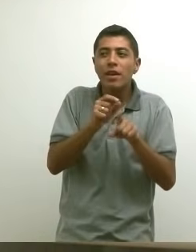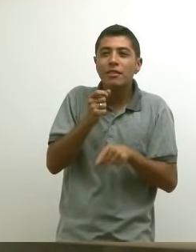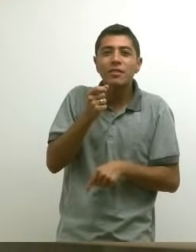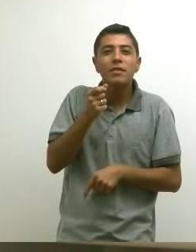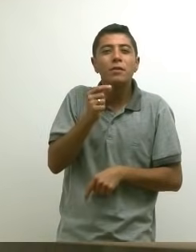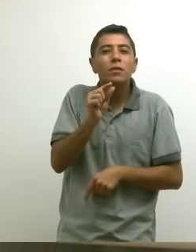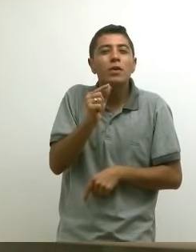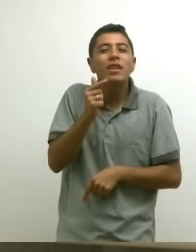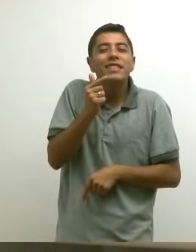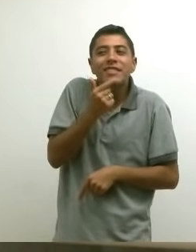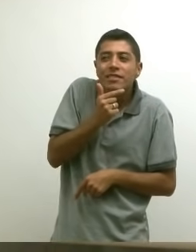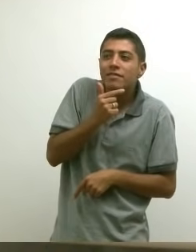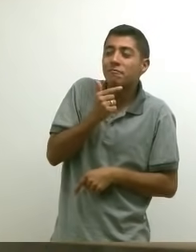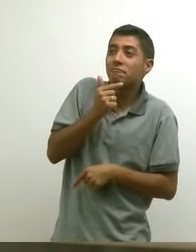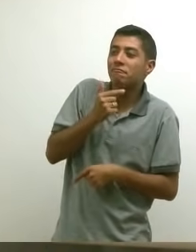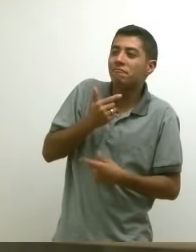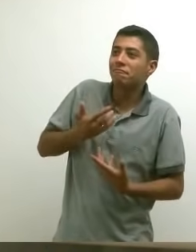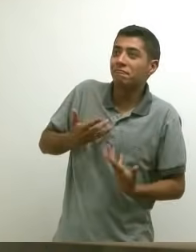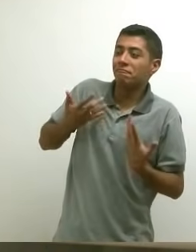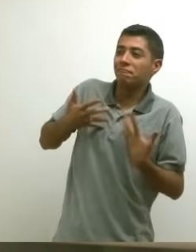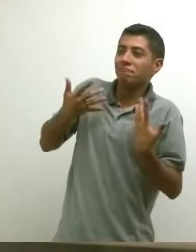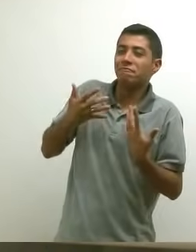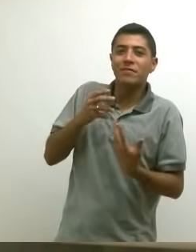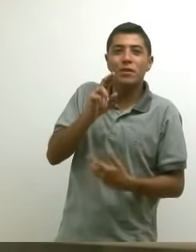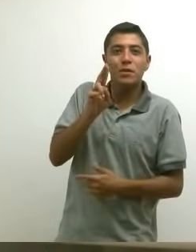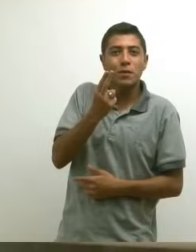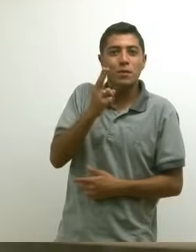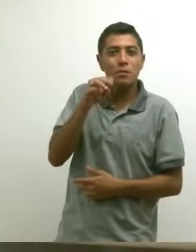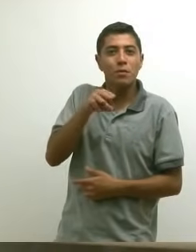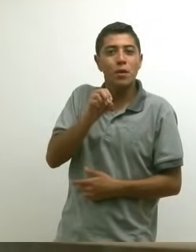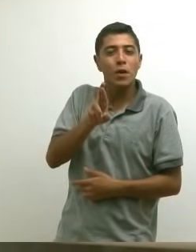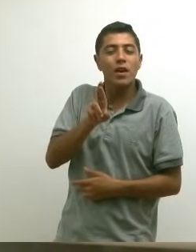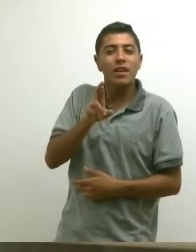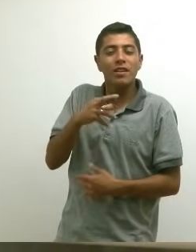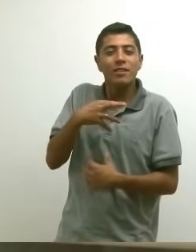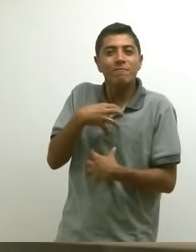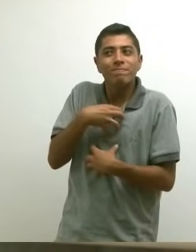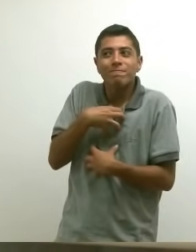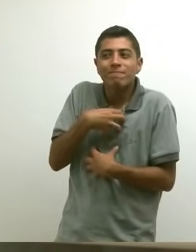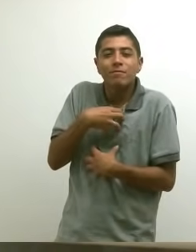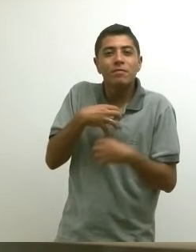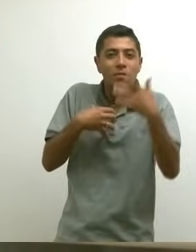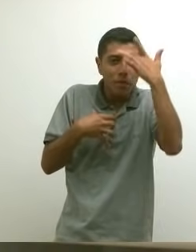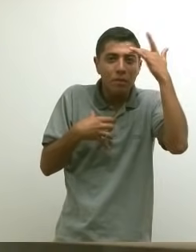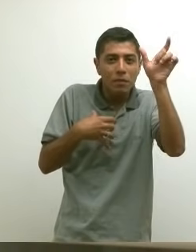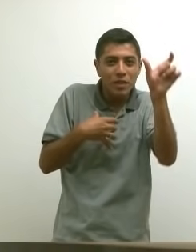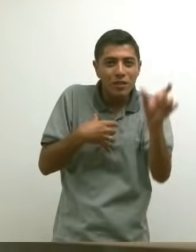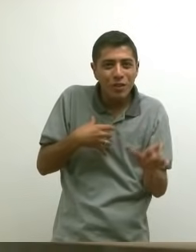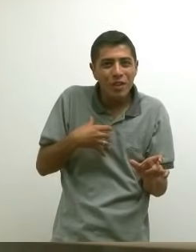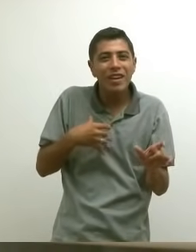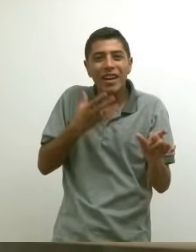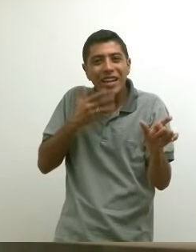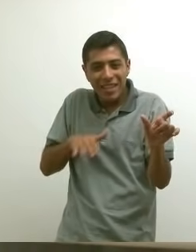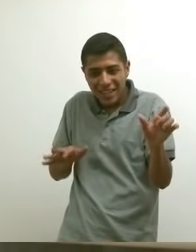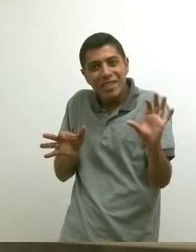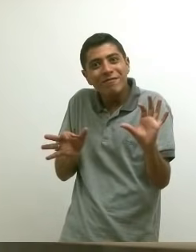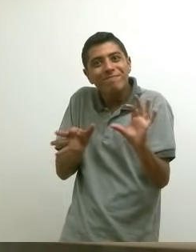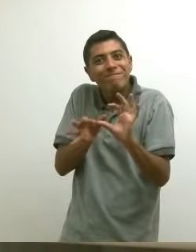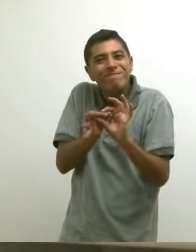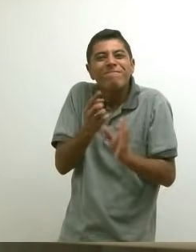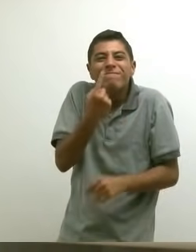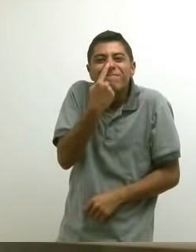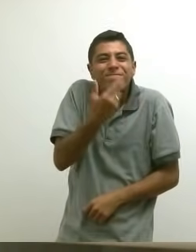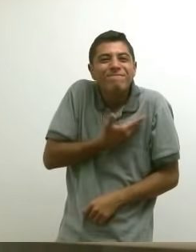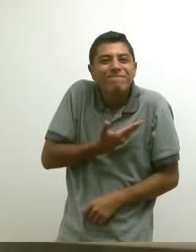sentido de criar vínculos das pessoas é e aí